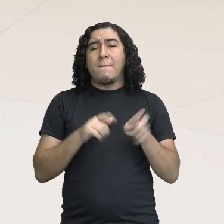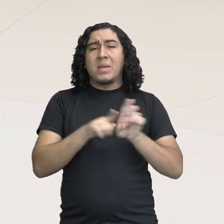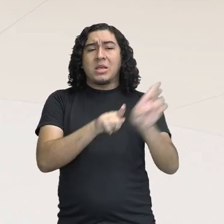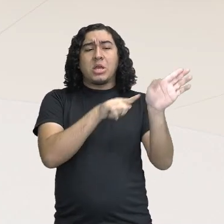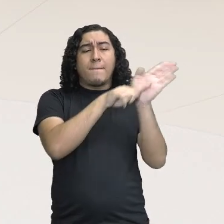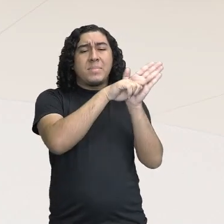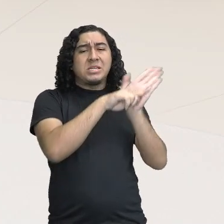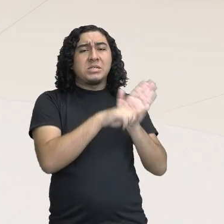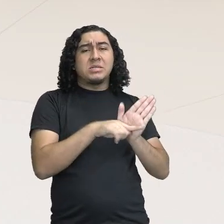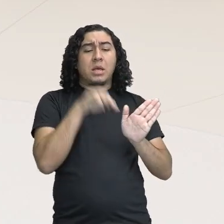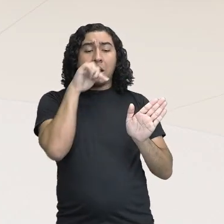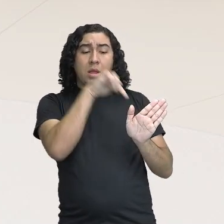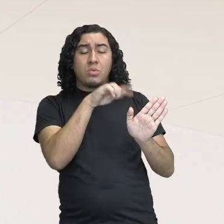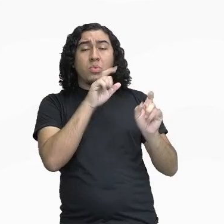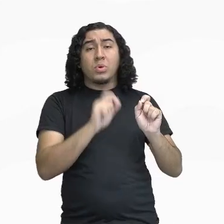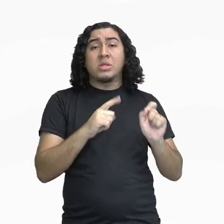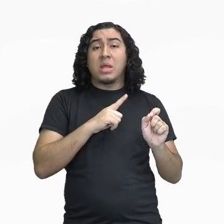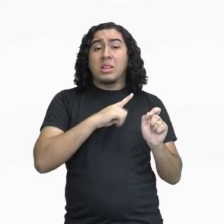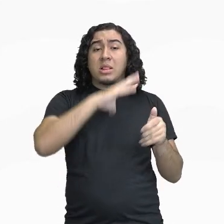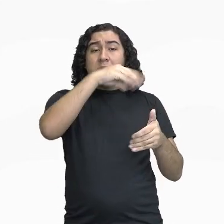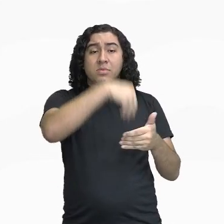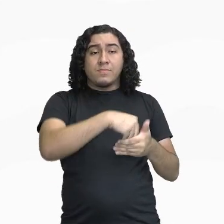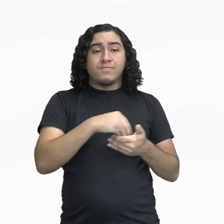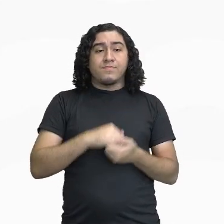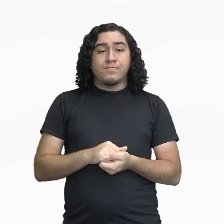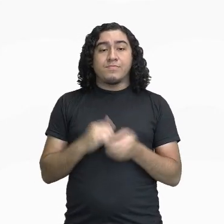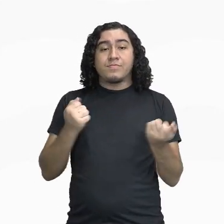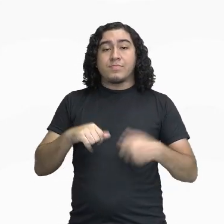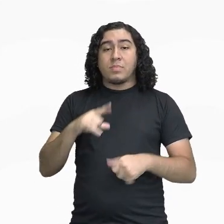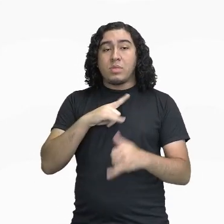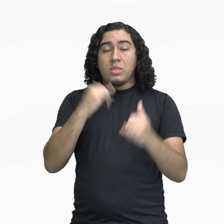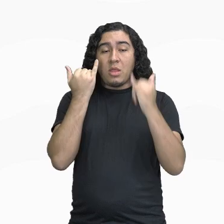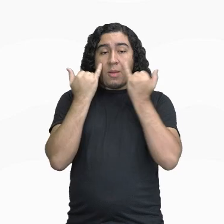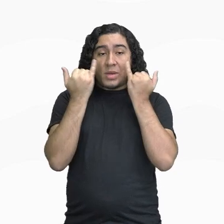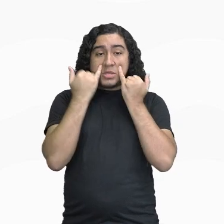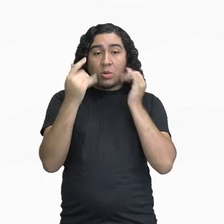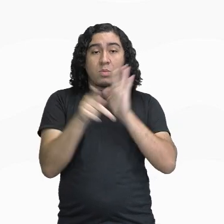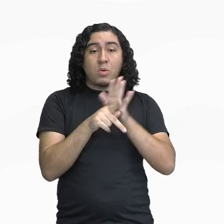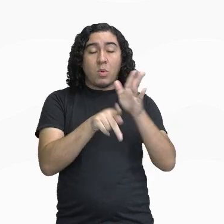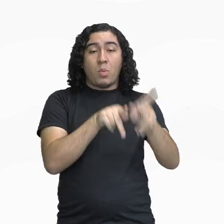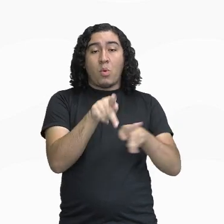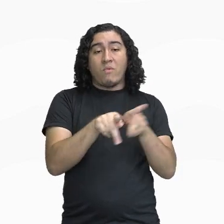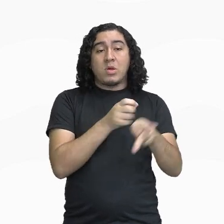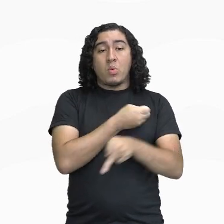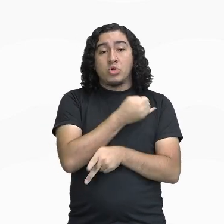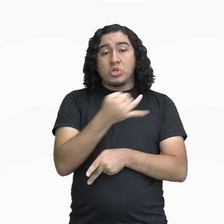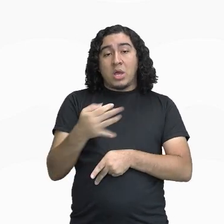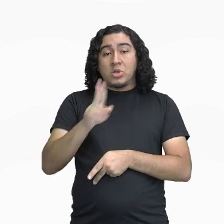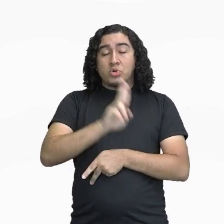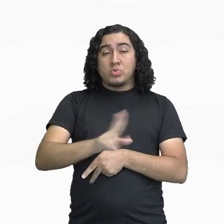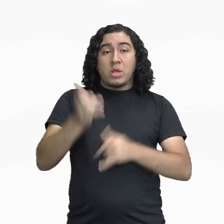vai incluir? A nossa pesquisa permite obter informações sobre uma população por meio da